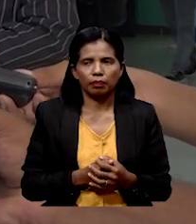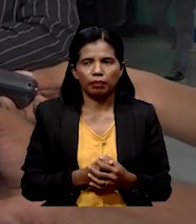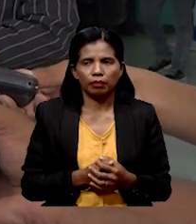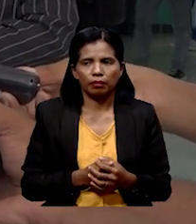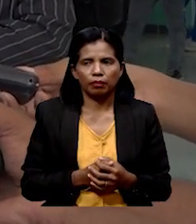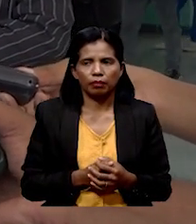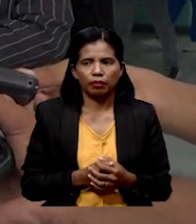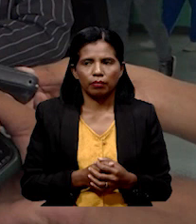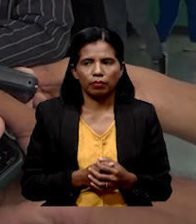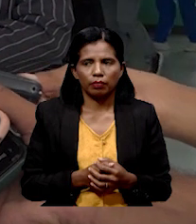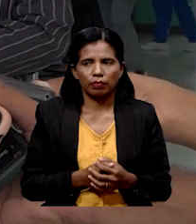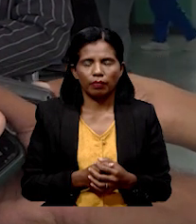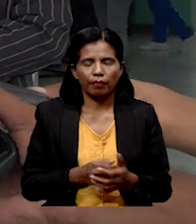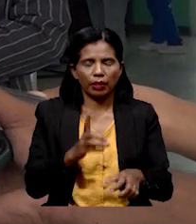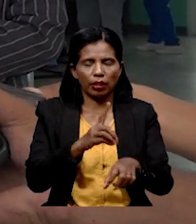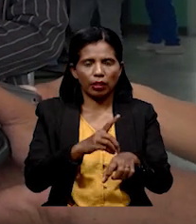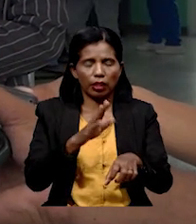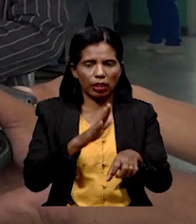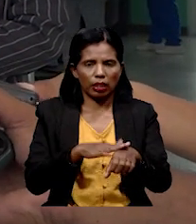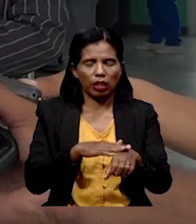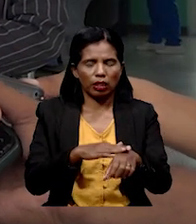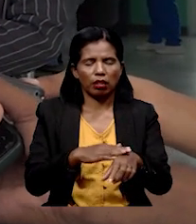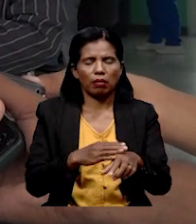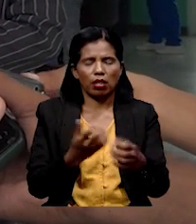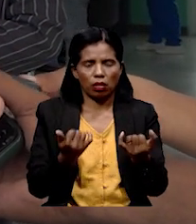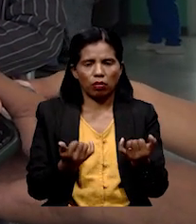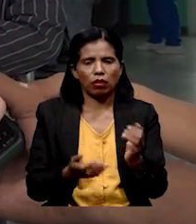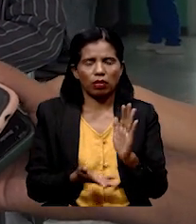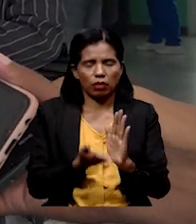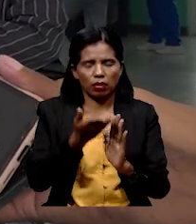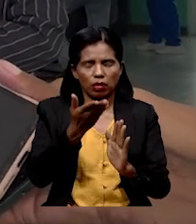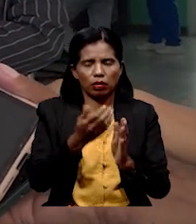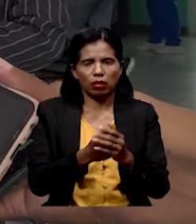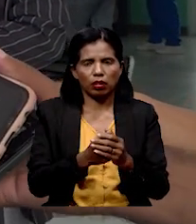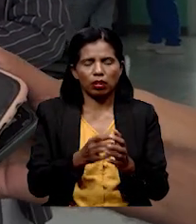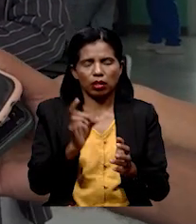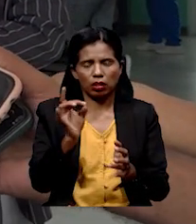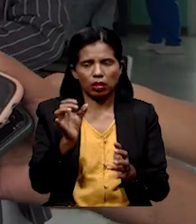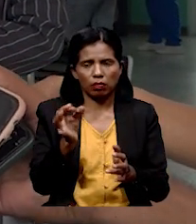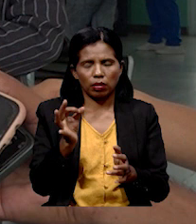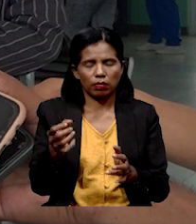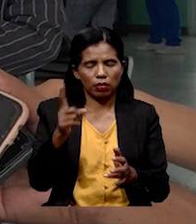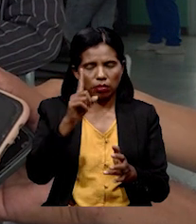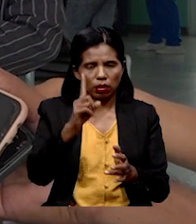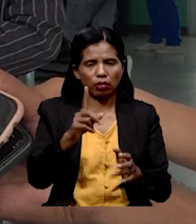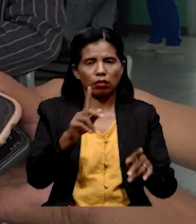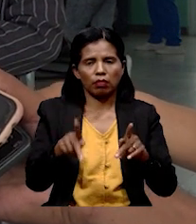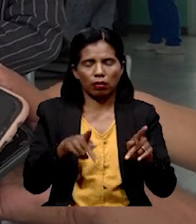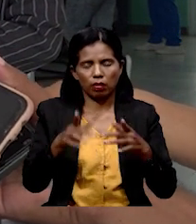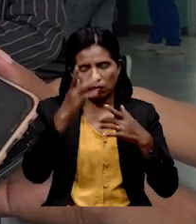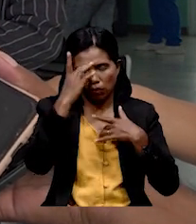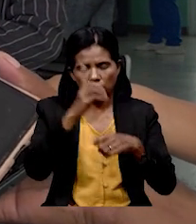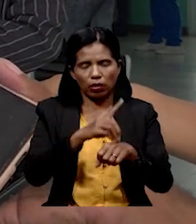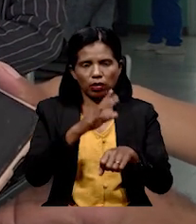DHF, dengue hemorragia febre, ia 91. Nomos